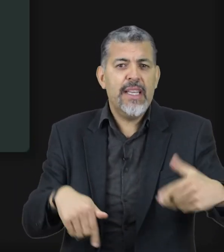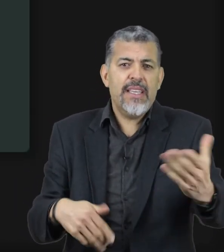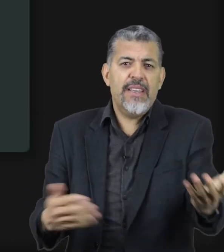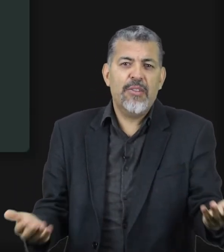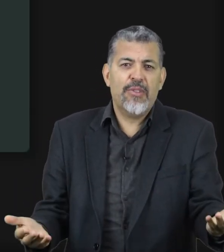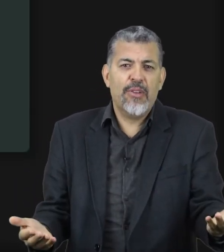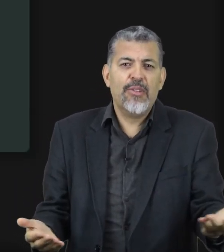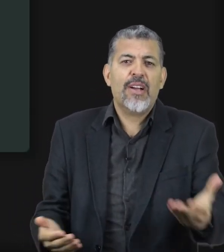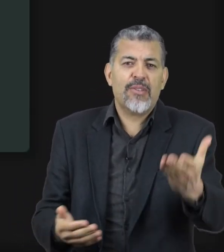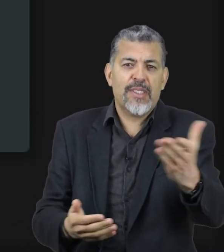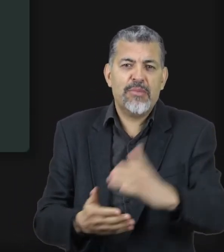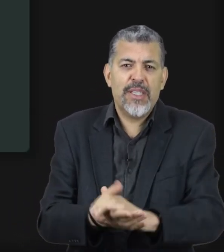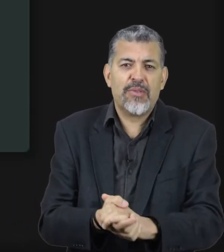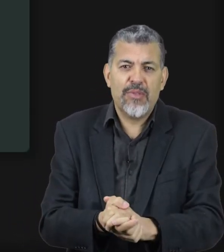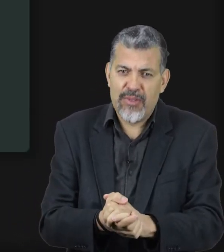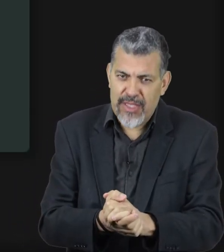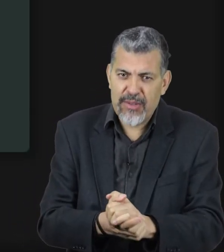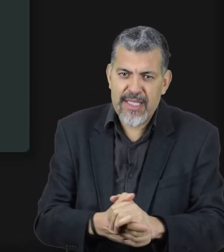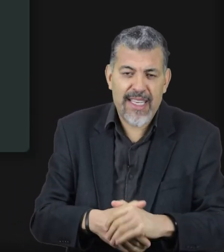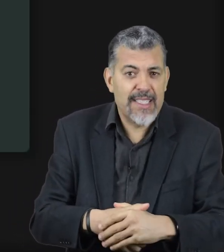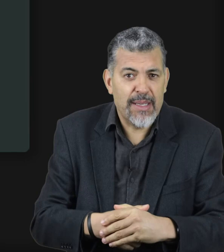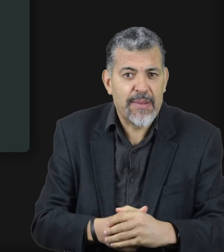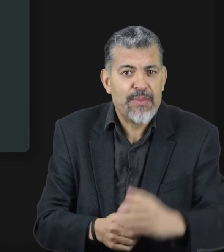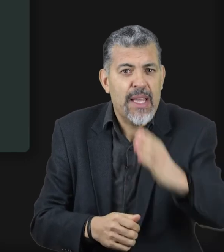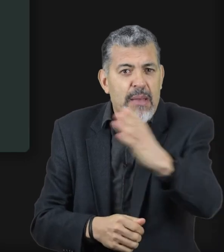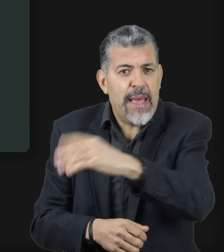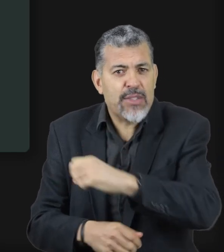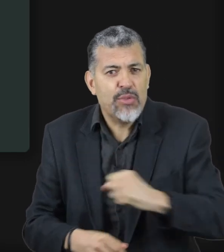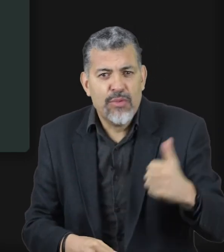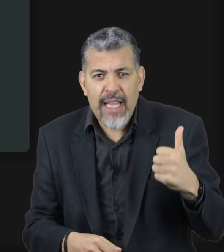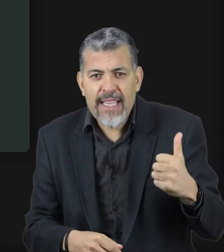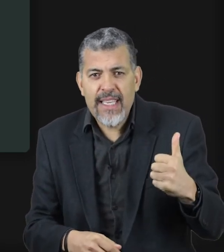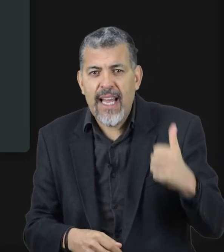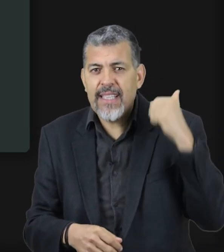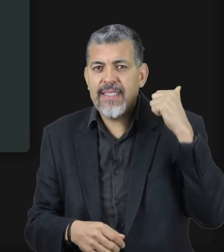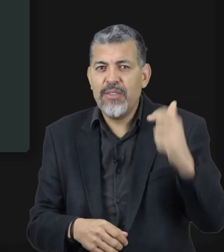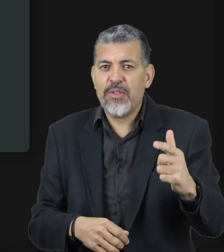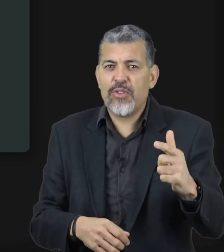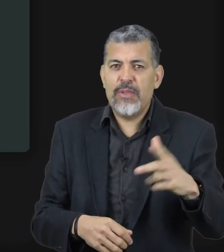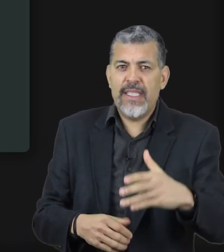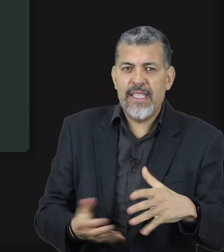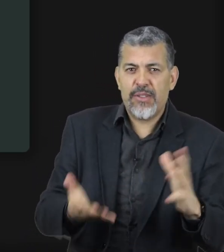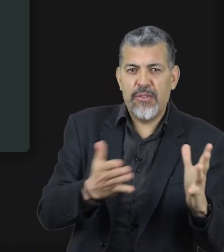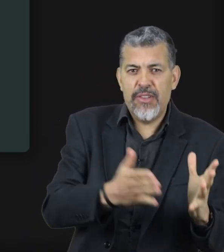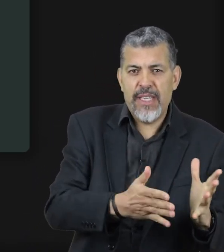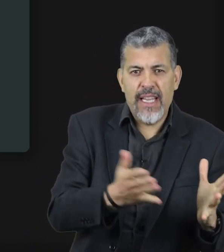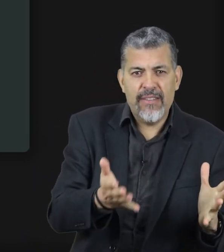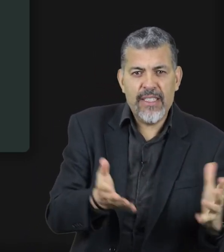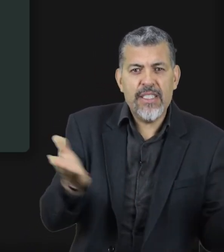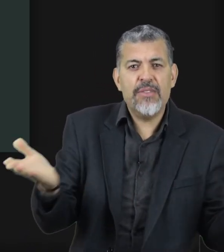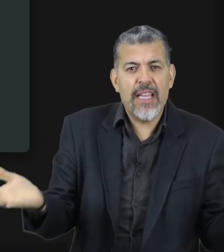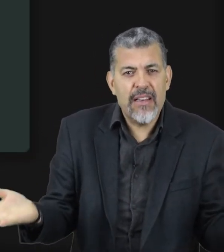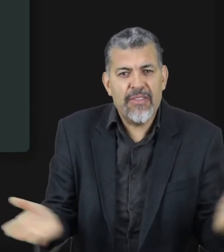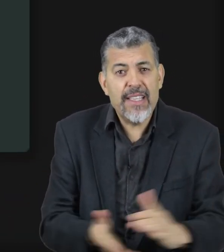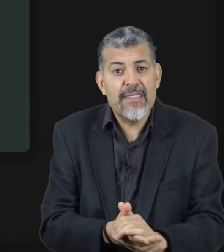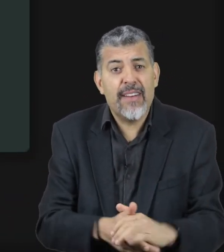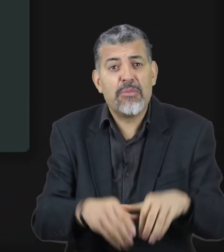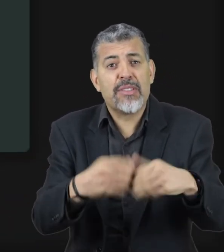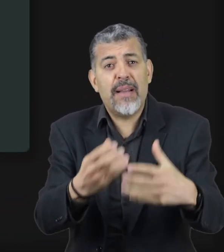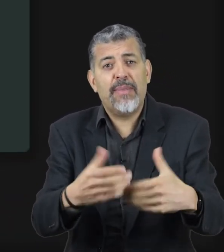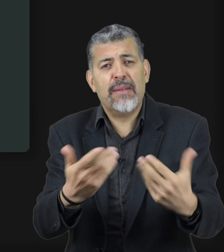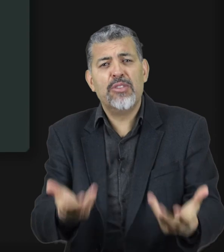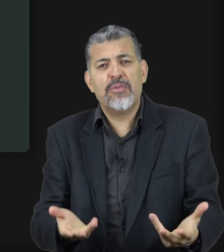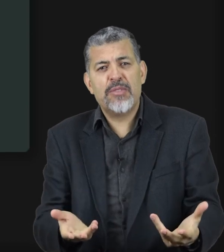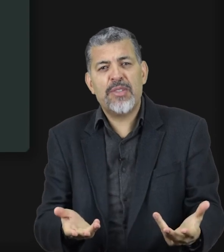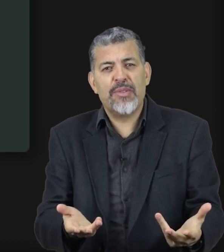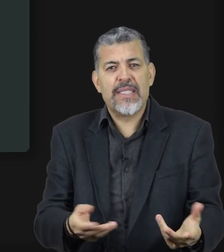abaixo e eu vou contribuir com seus esclarecimentos. Deixe um like, assim o YouTube entende que o vídeo é relevante e o que ele faz? Vai